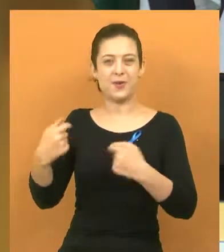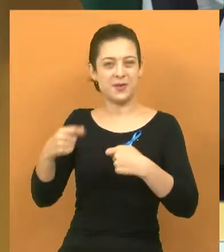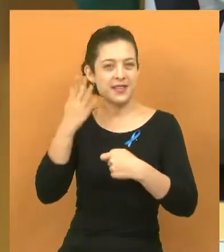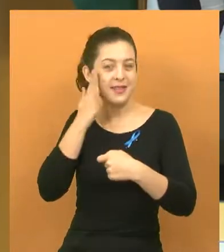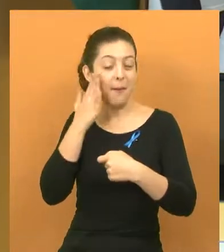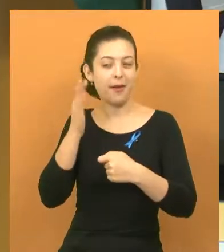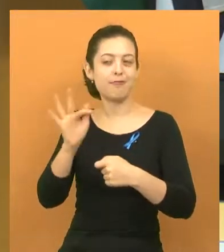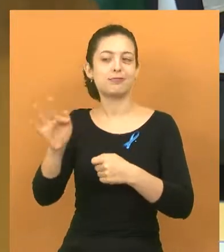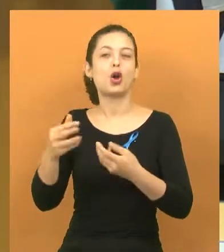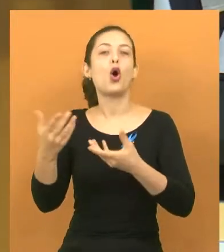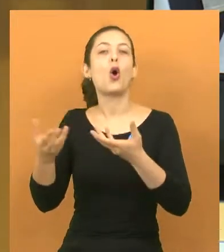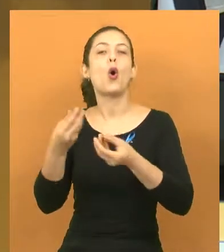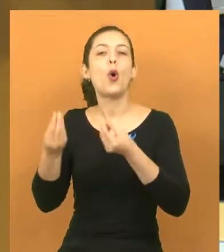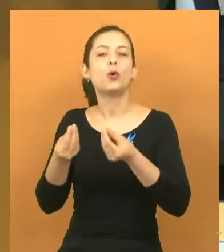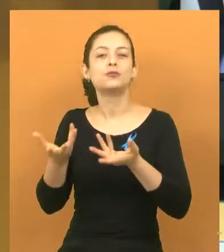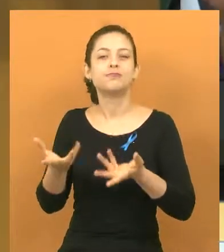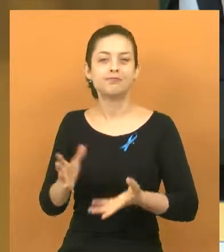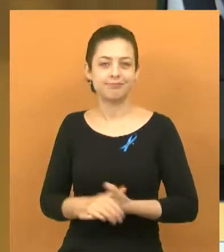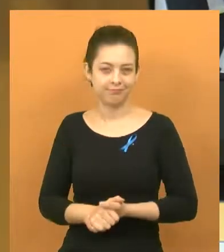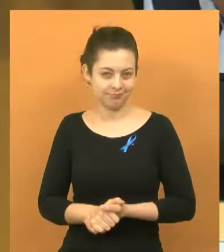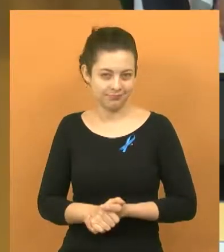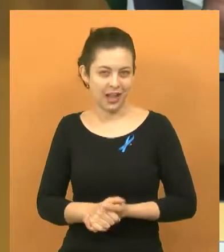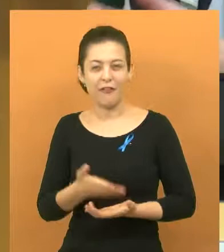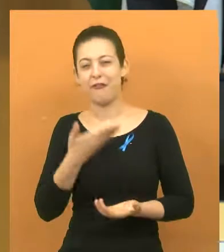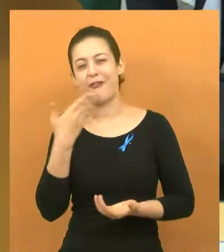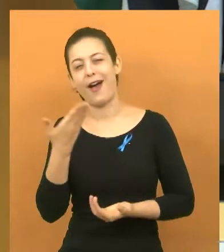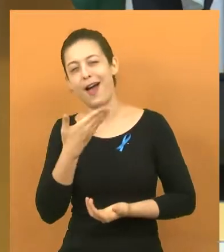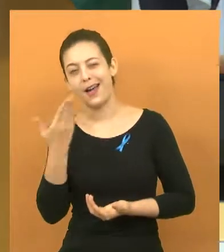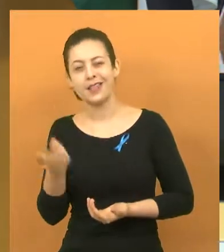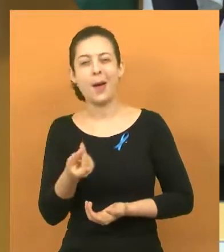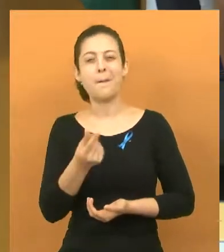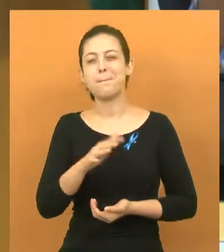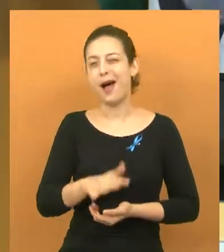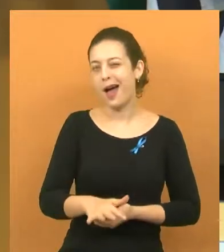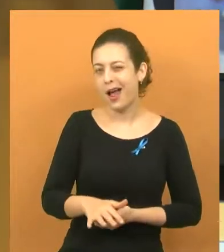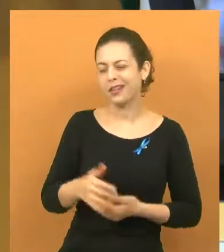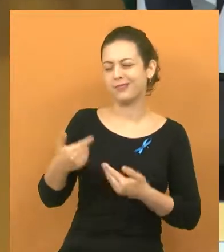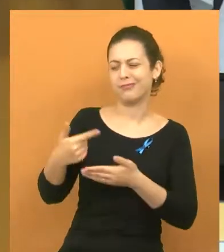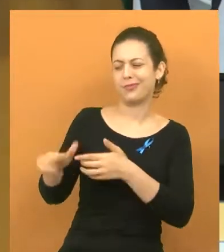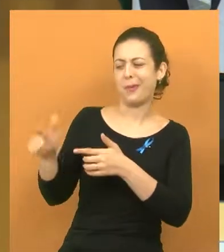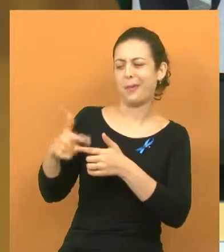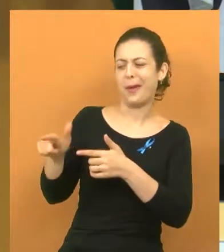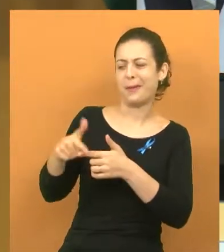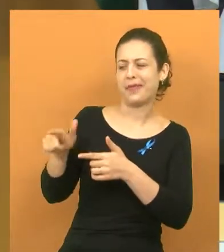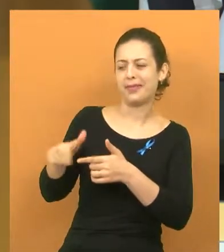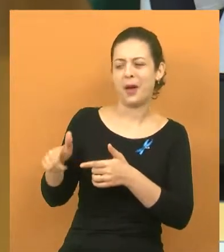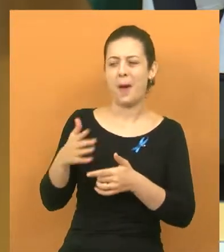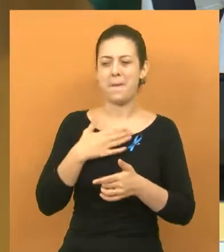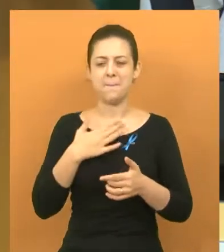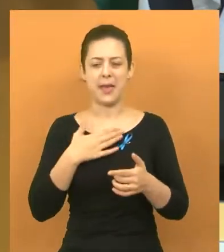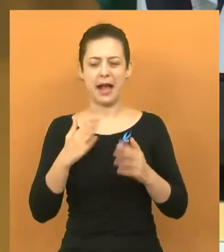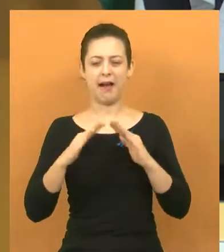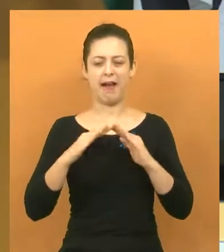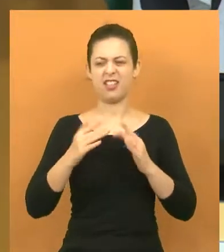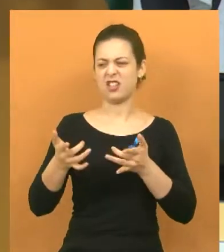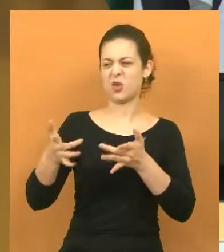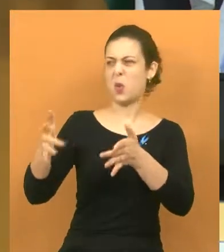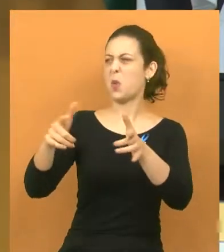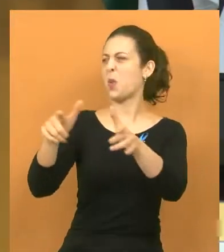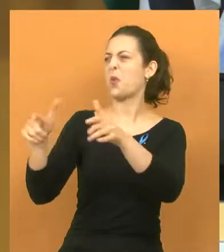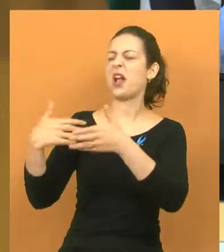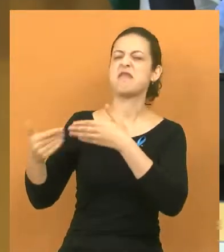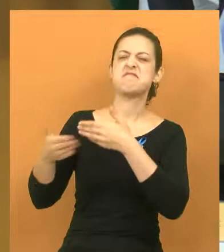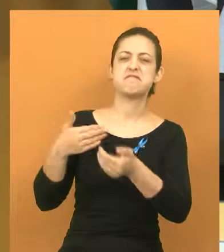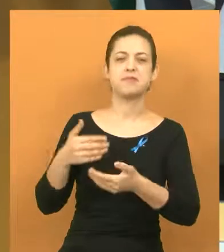porque senão é muito fácil. O morador contrata porque é barato e fala o seguinte: se vira, tira da porta da minha casa e joga em qualquer lugar. Então, minha gente,